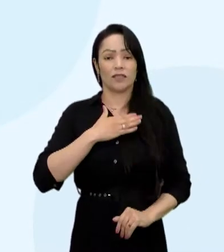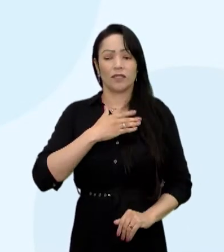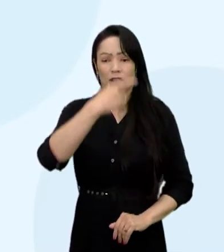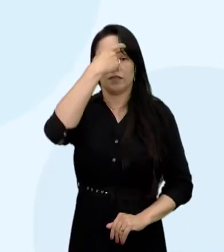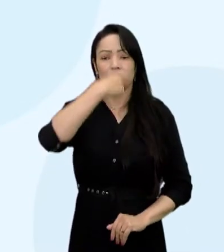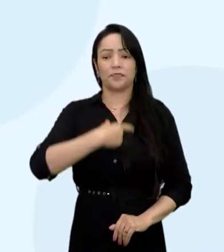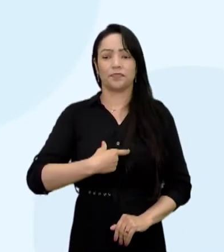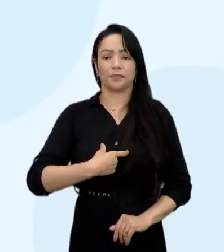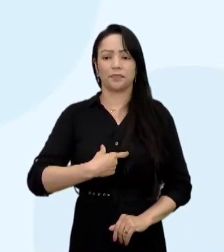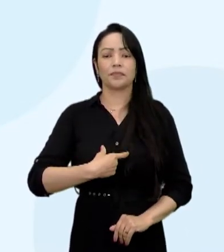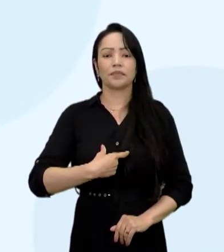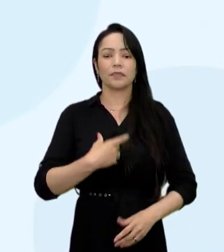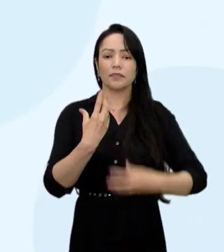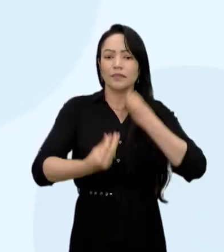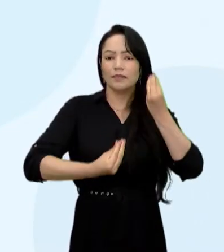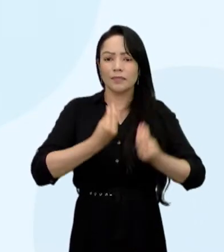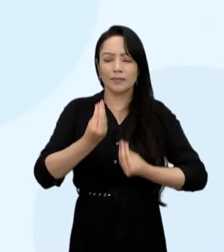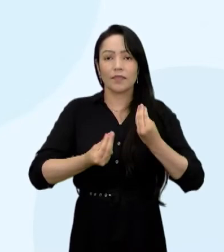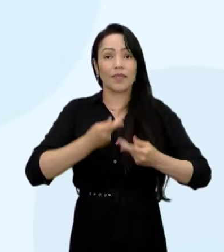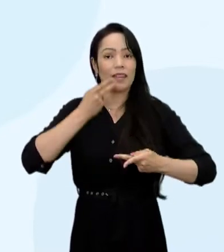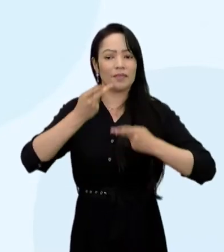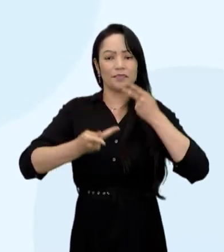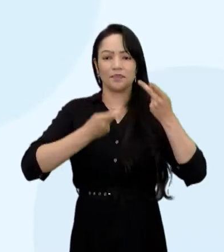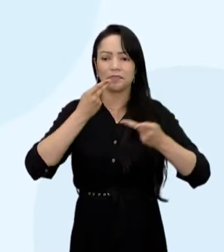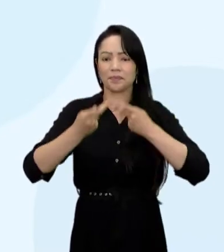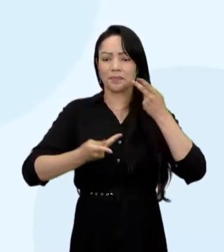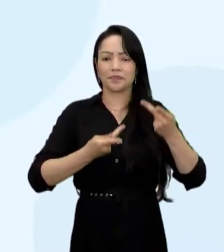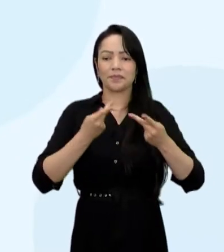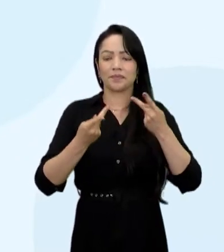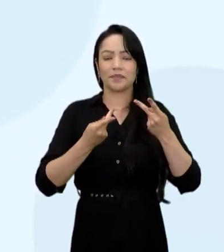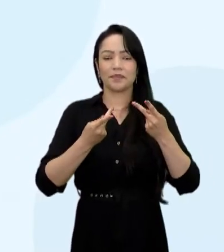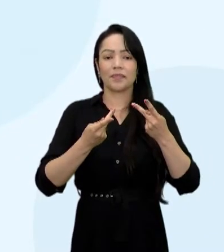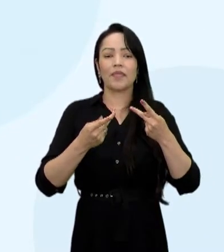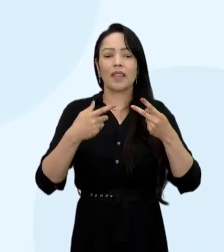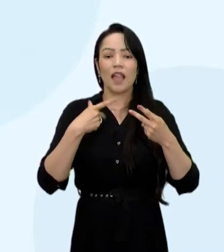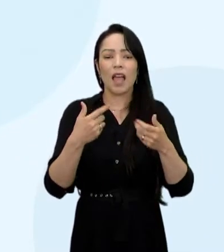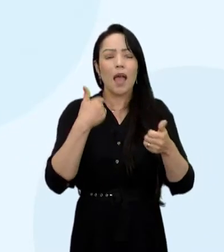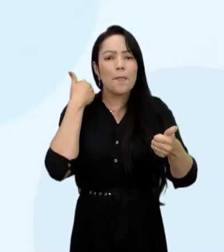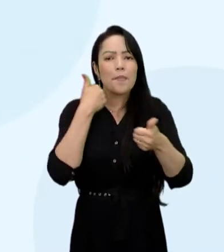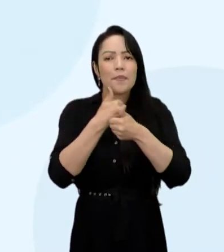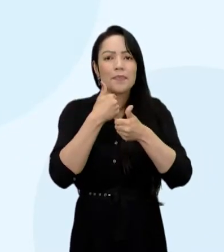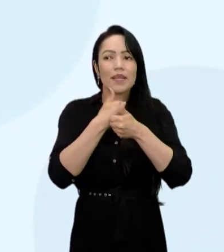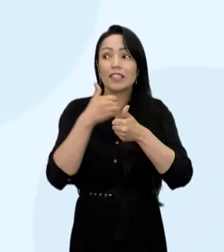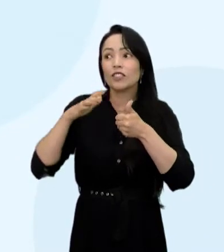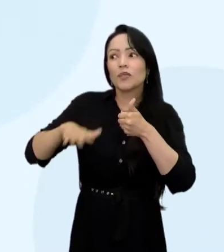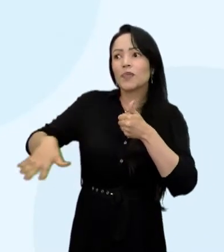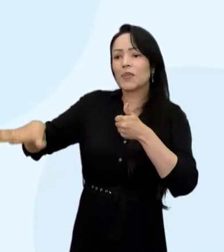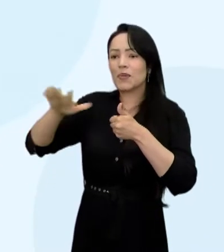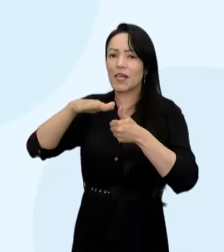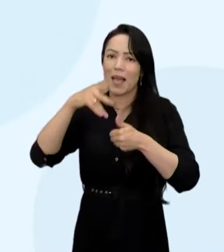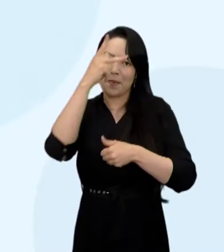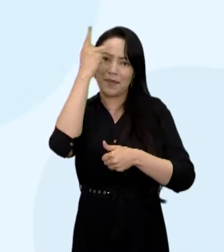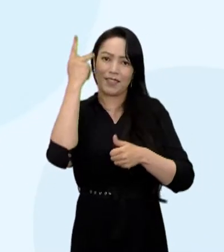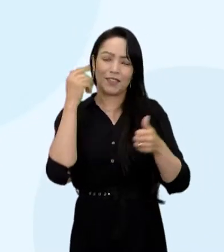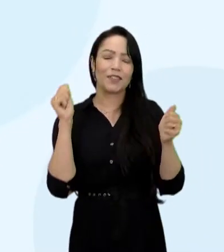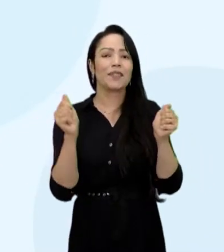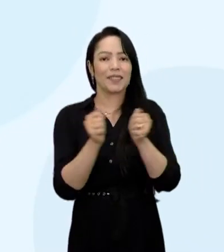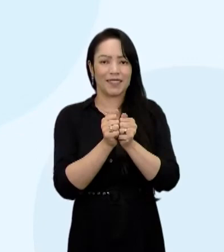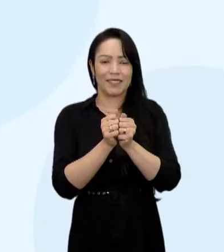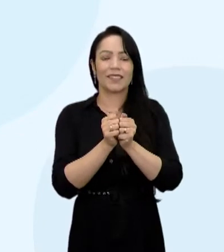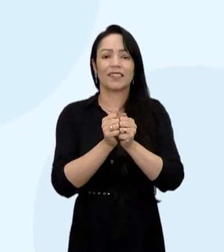modo como falamos a língua nos aproxima dos nossos conterrâneos. Nos